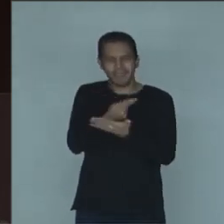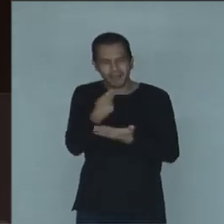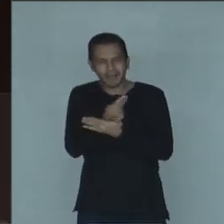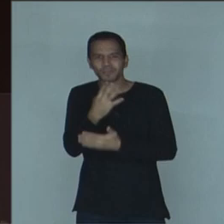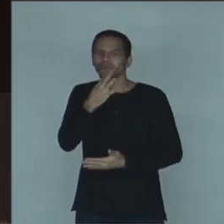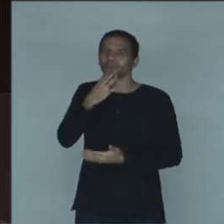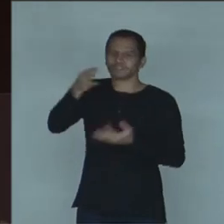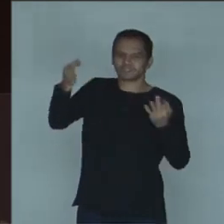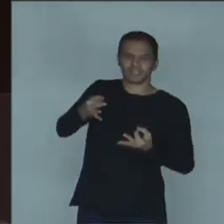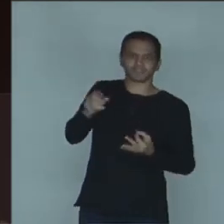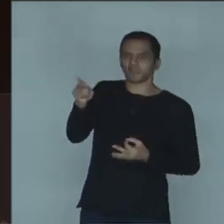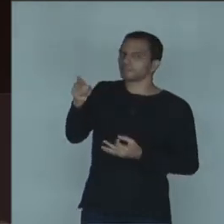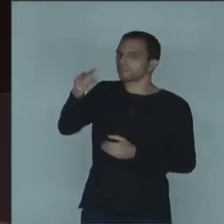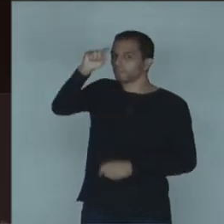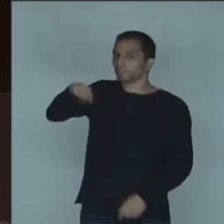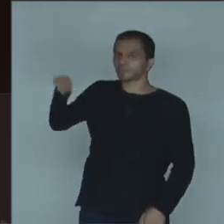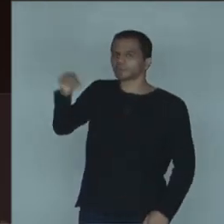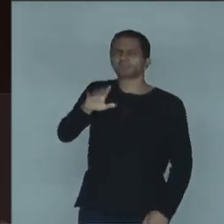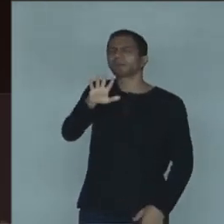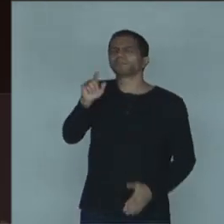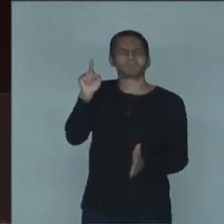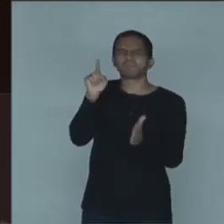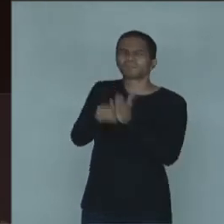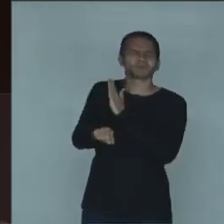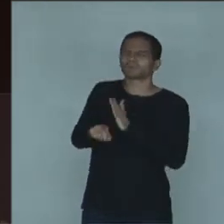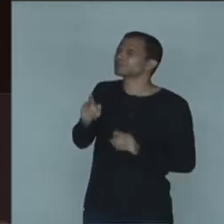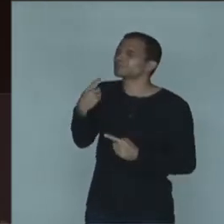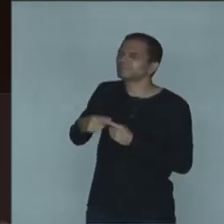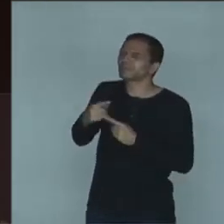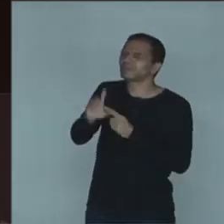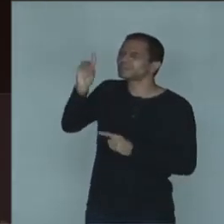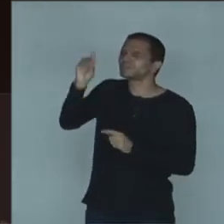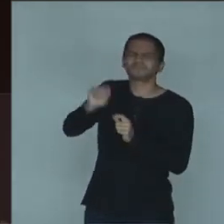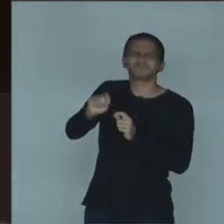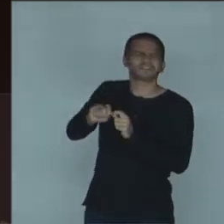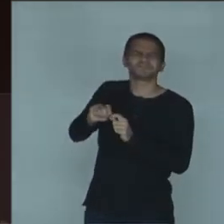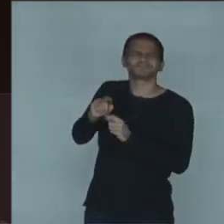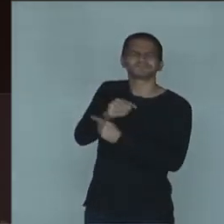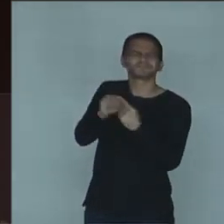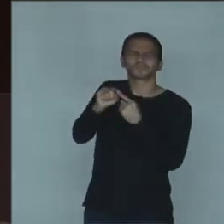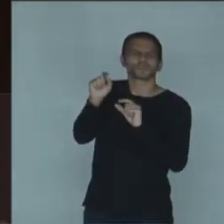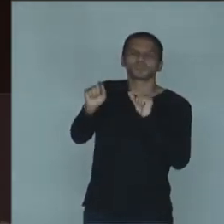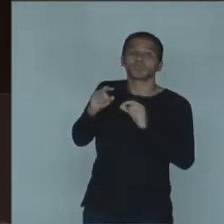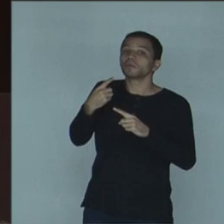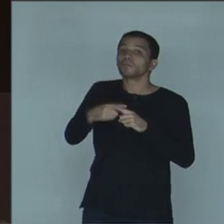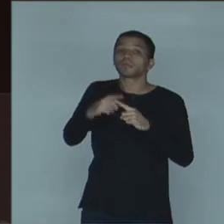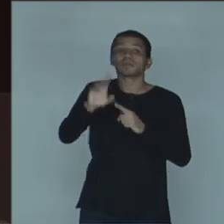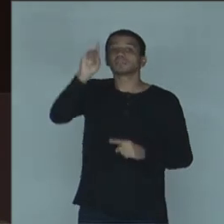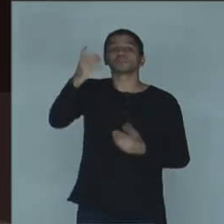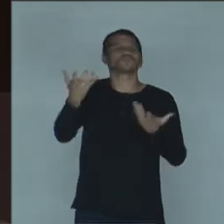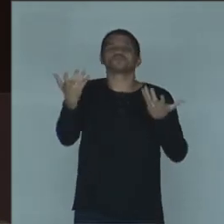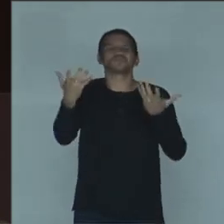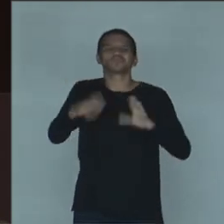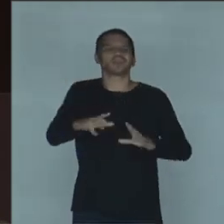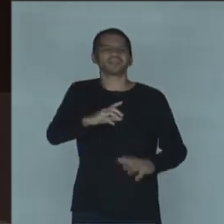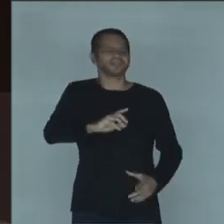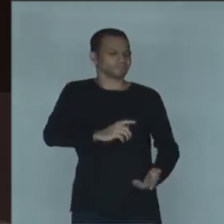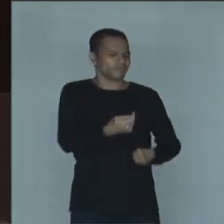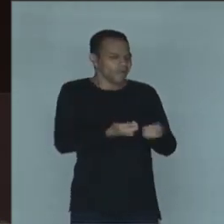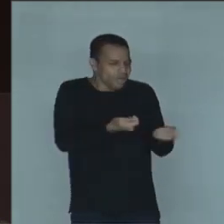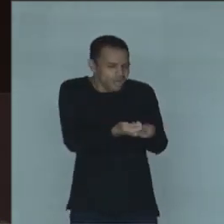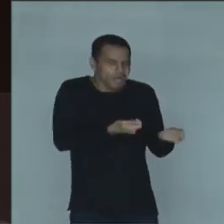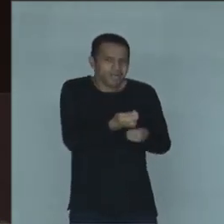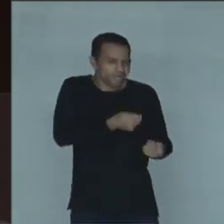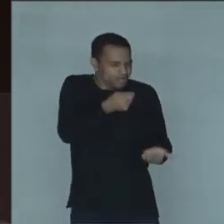safra que é proibida alguém pergunta por que que Deus fez isso porque Deus não queria marionete Deus queria